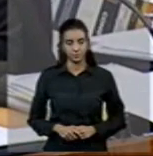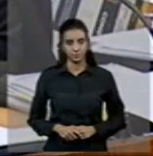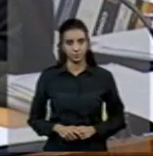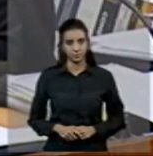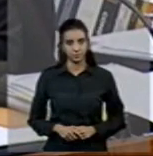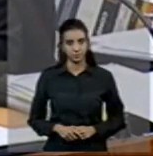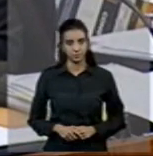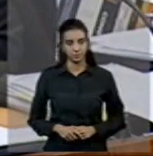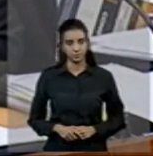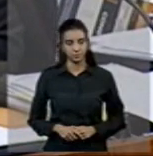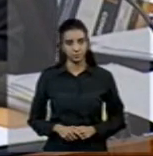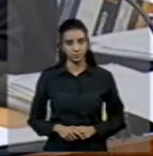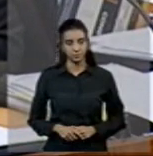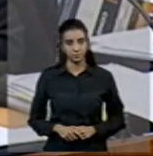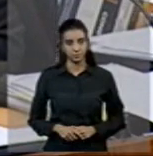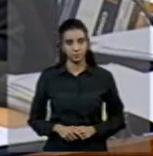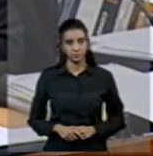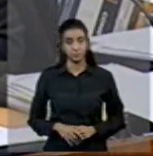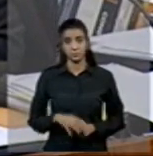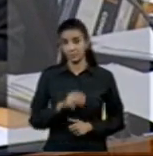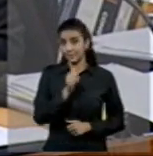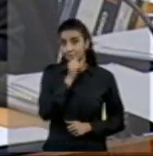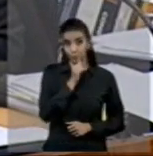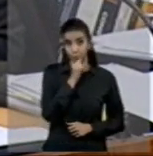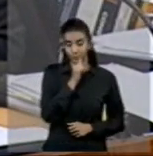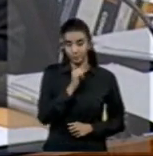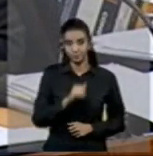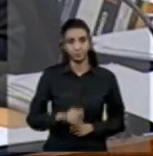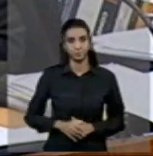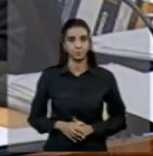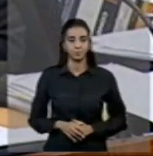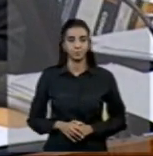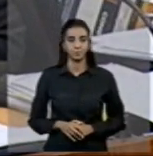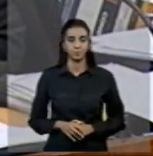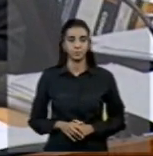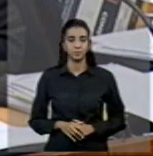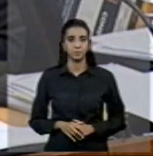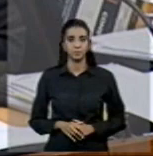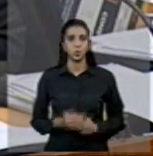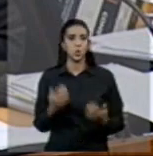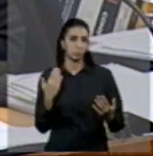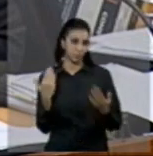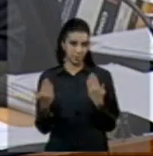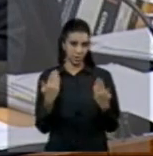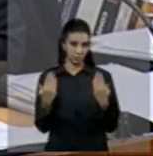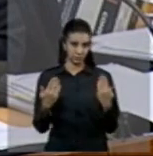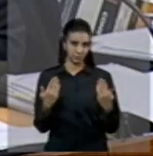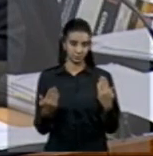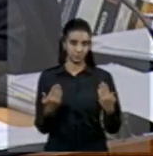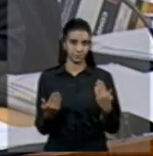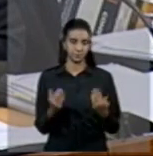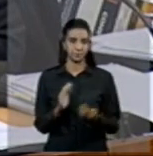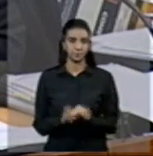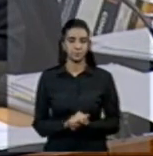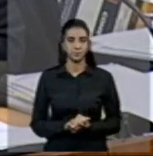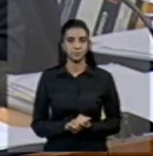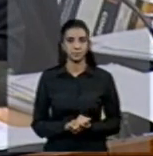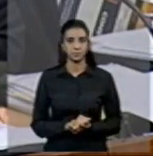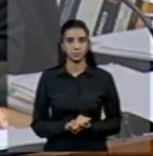Aqui seria como confundir o